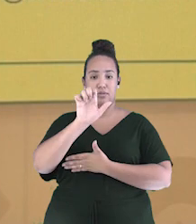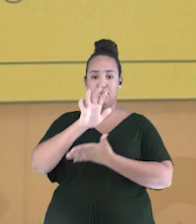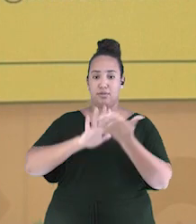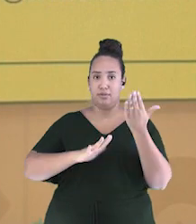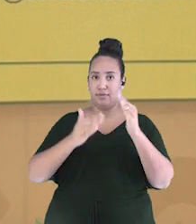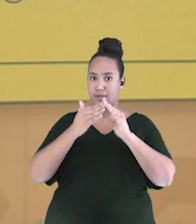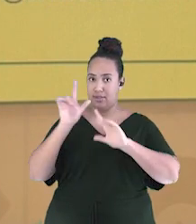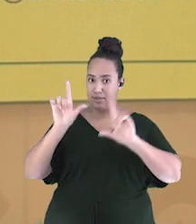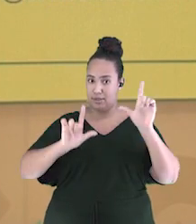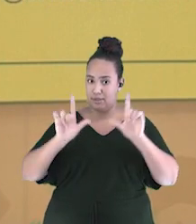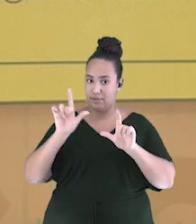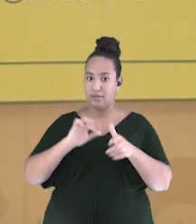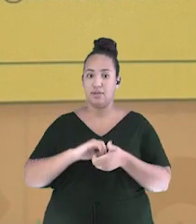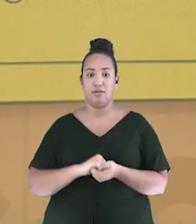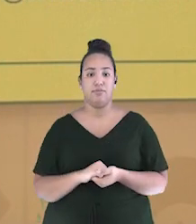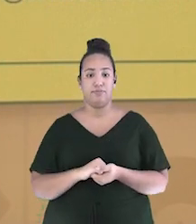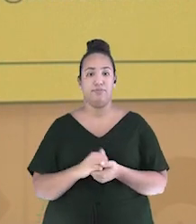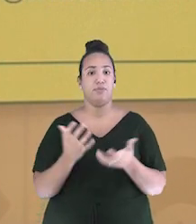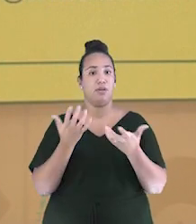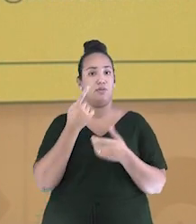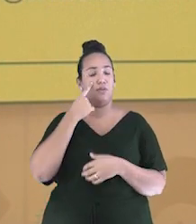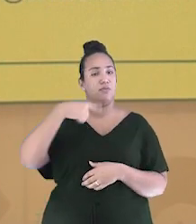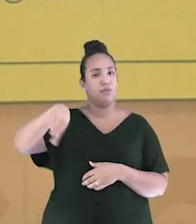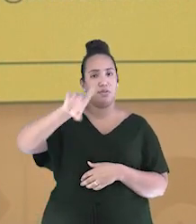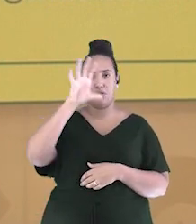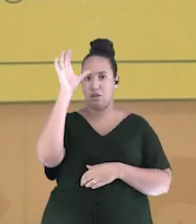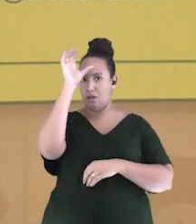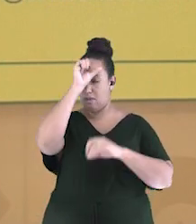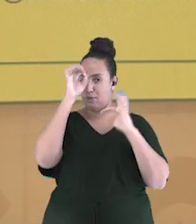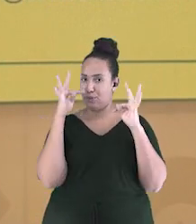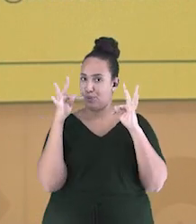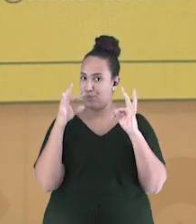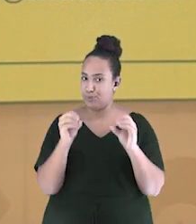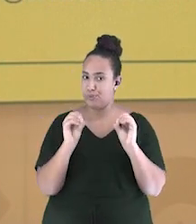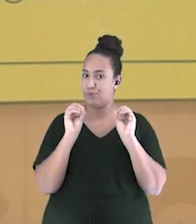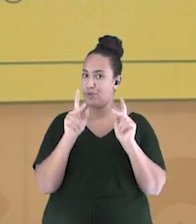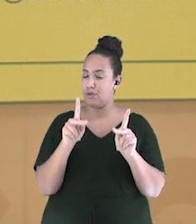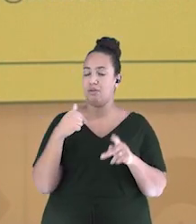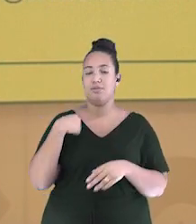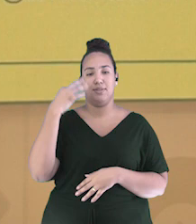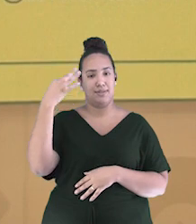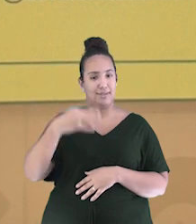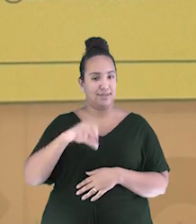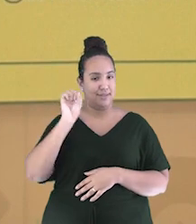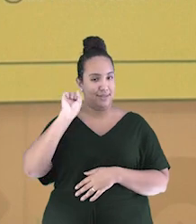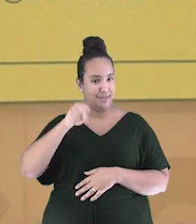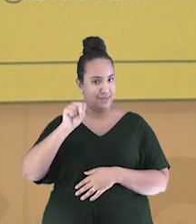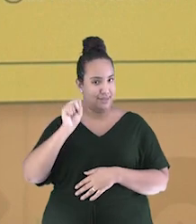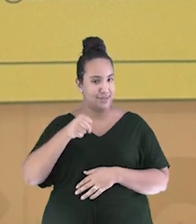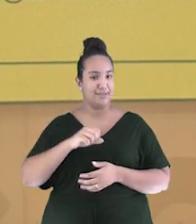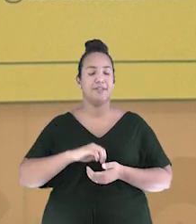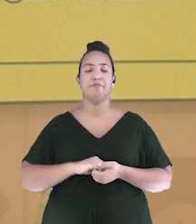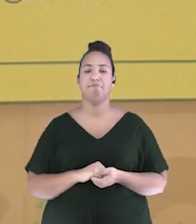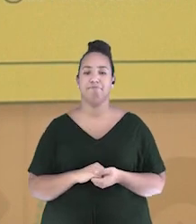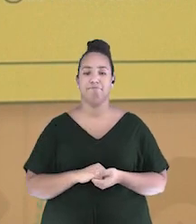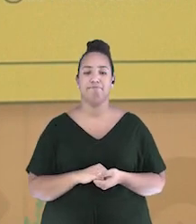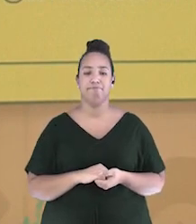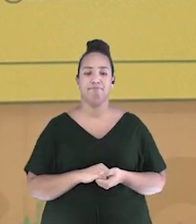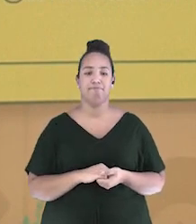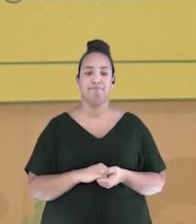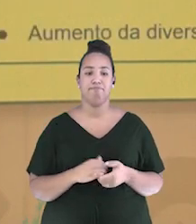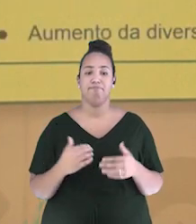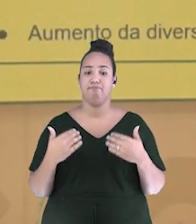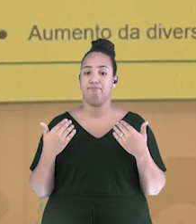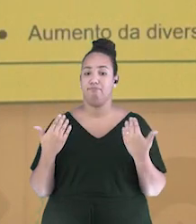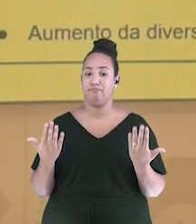em Casa na TV. Quero ver se vocês aprenderam tudinho, hein? Mas tenho certeza que sim. Parabéns, pessoal! Podemos